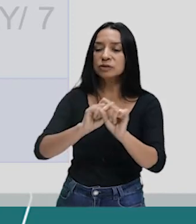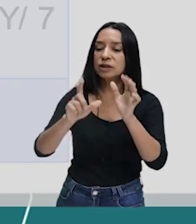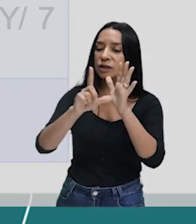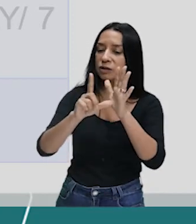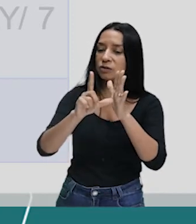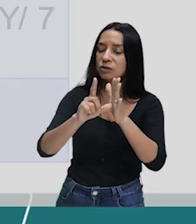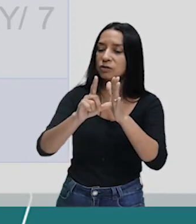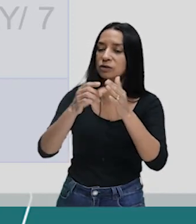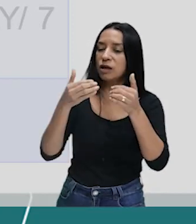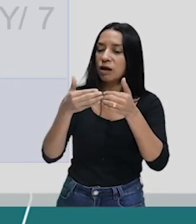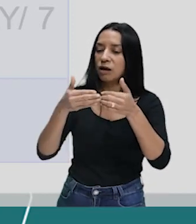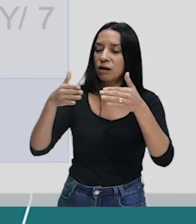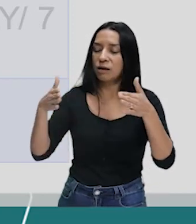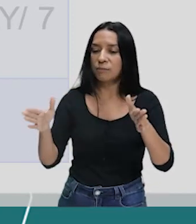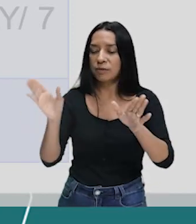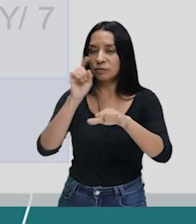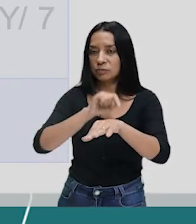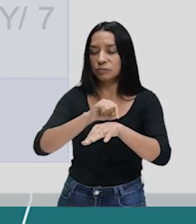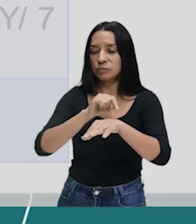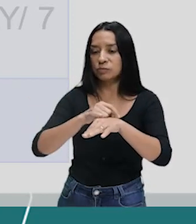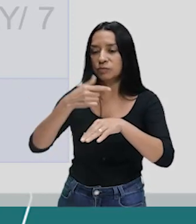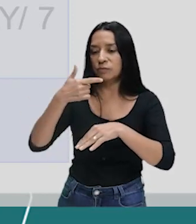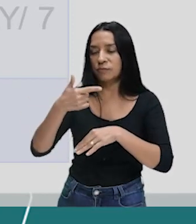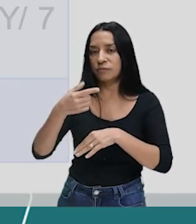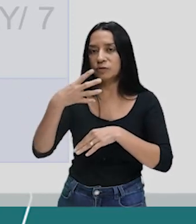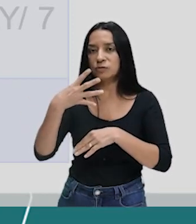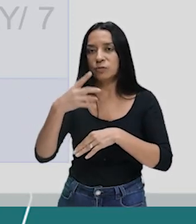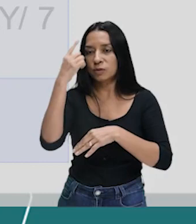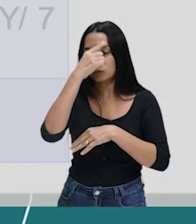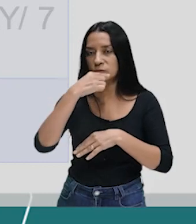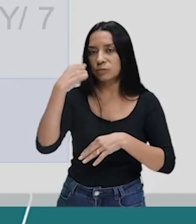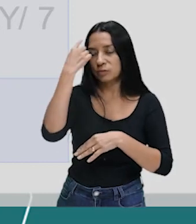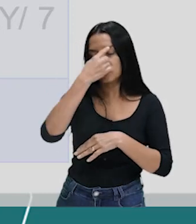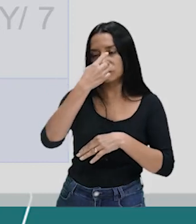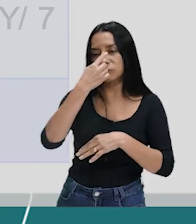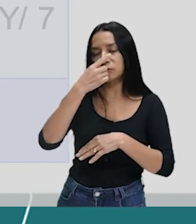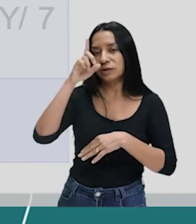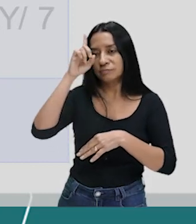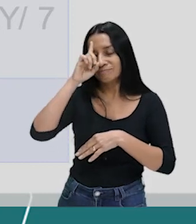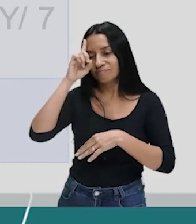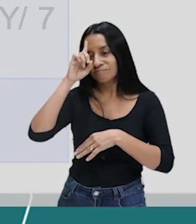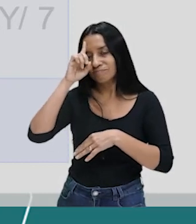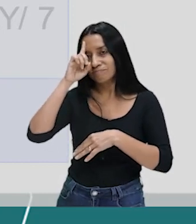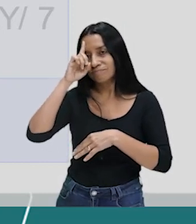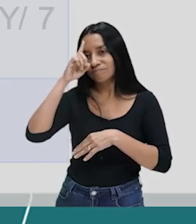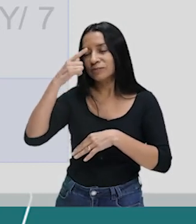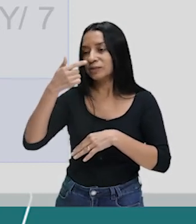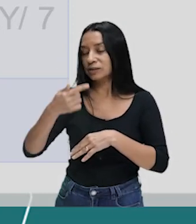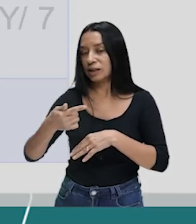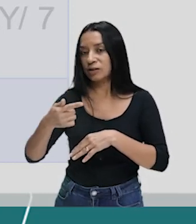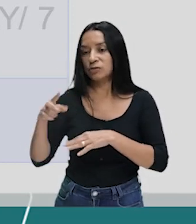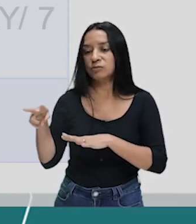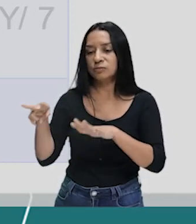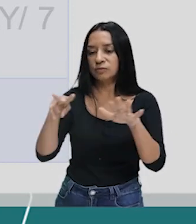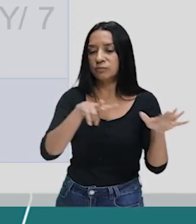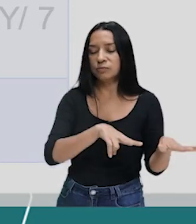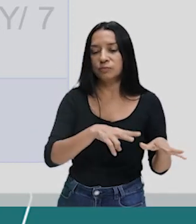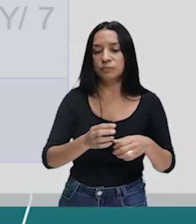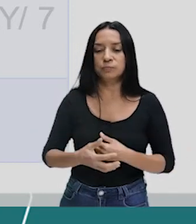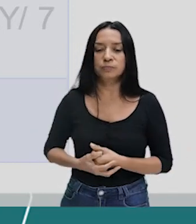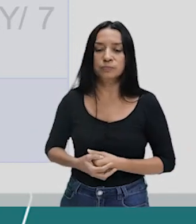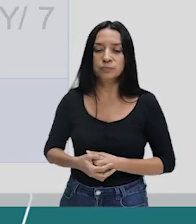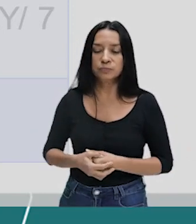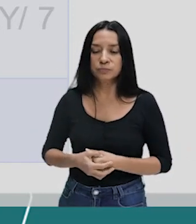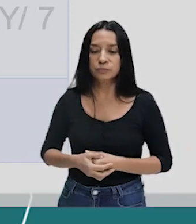está aberta o tempo todo. 24 horas por dia, 7 dias na semana. Yep é uma forma